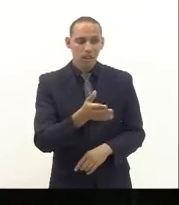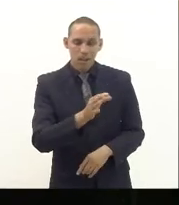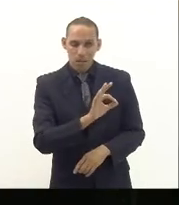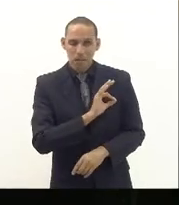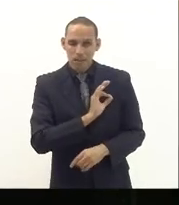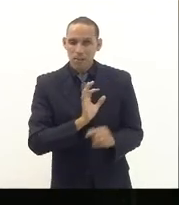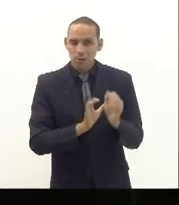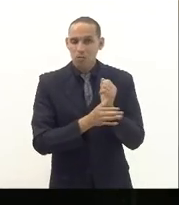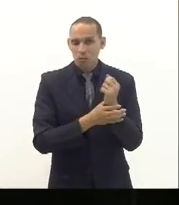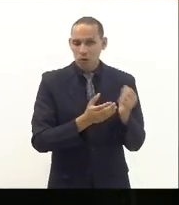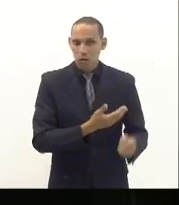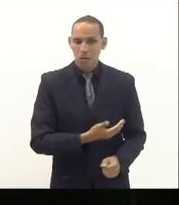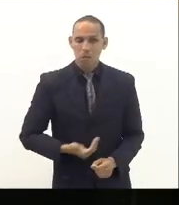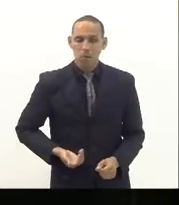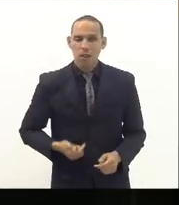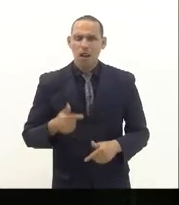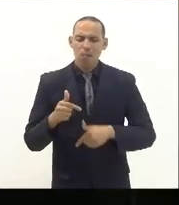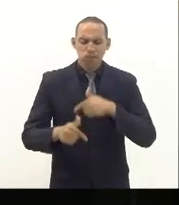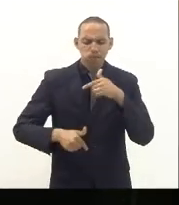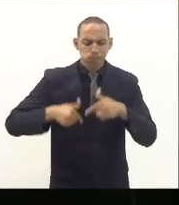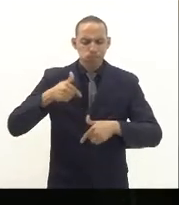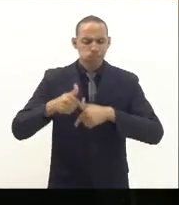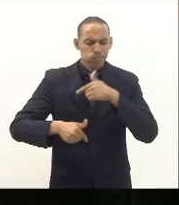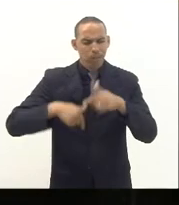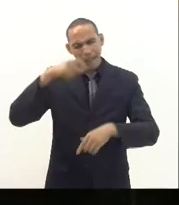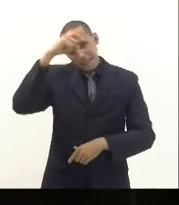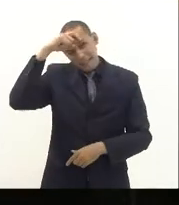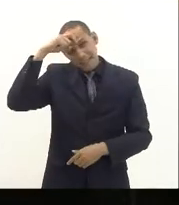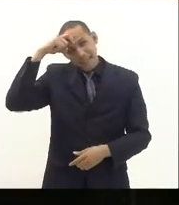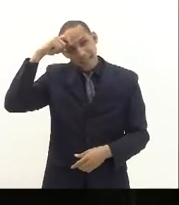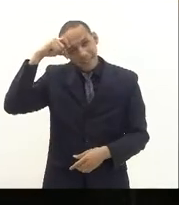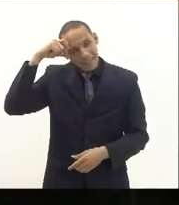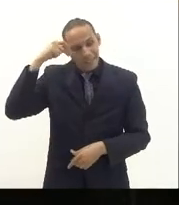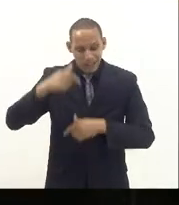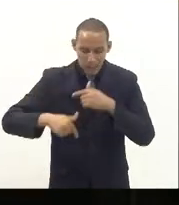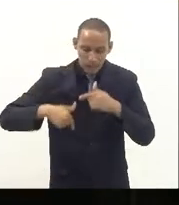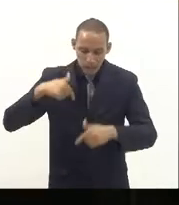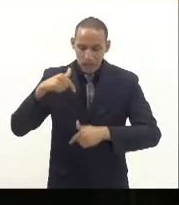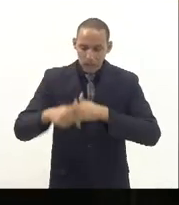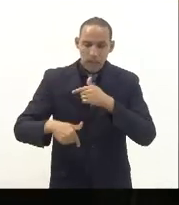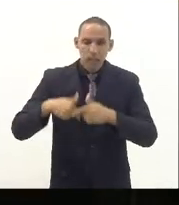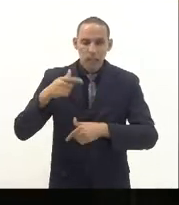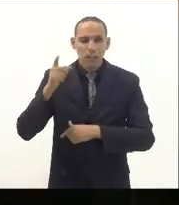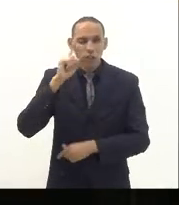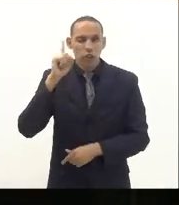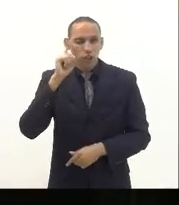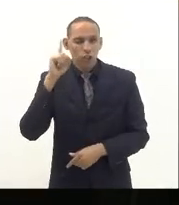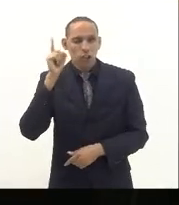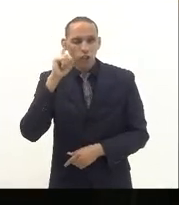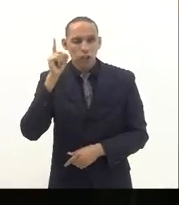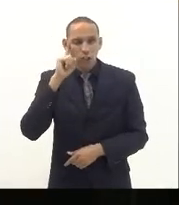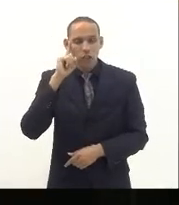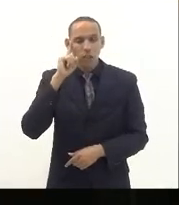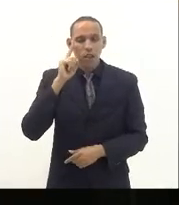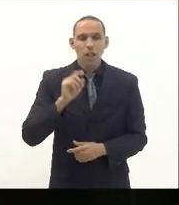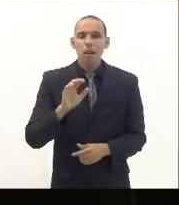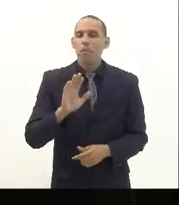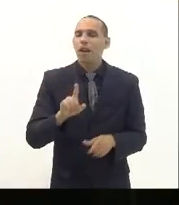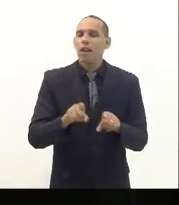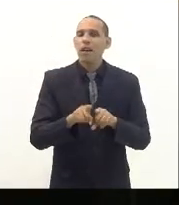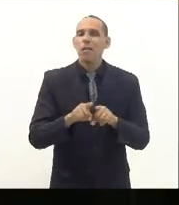da Segurança Pública além de trabalhar arduamente no seu dia a dia na sua escala